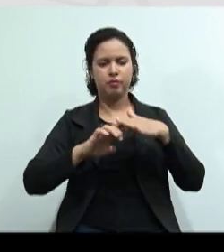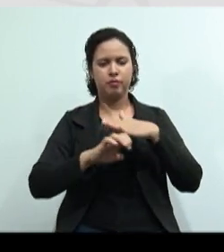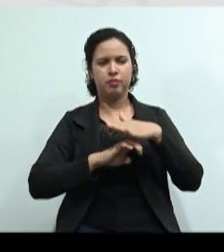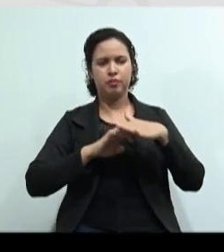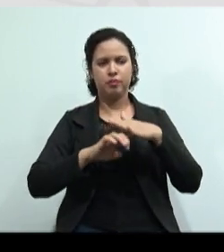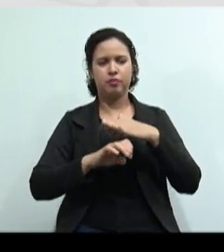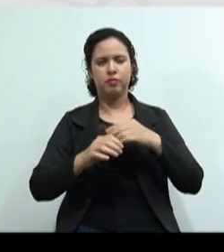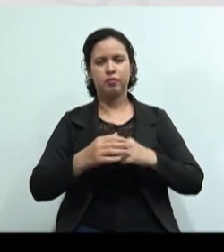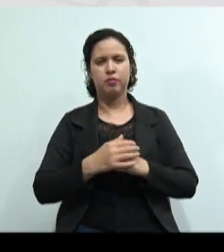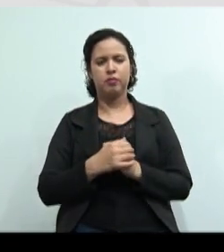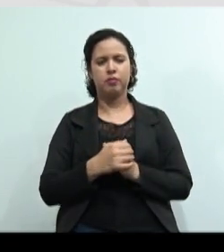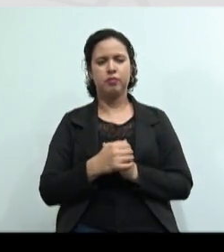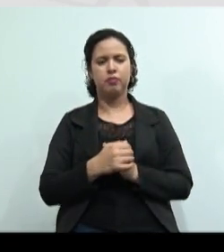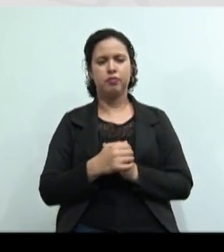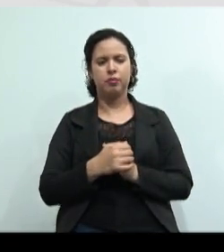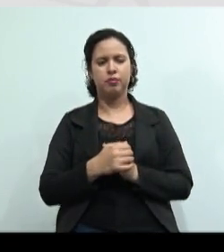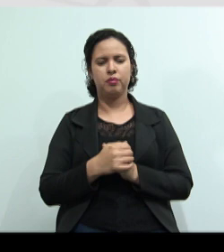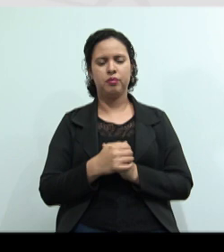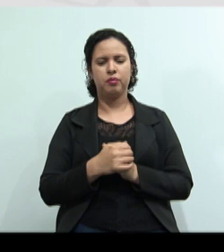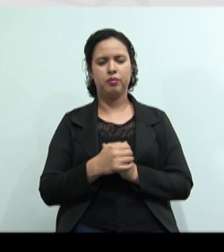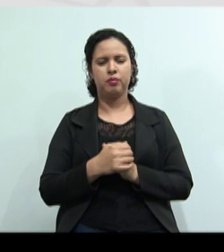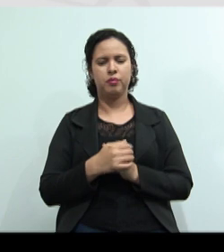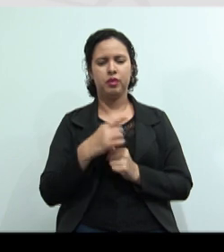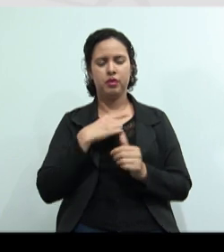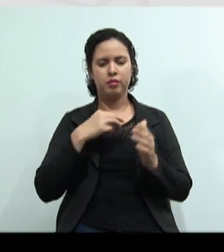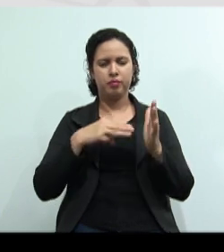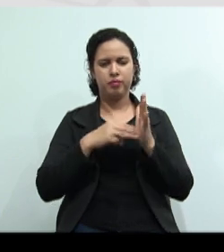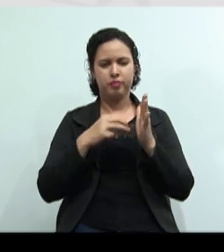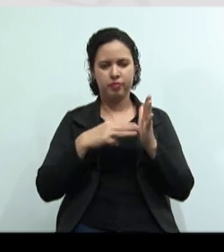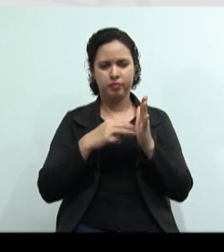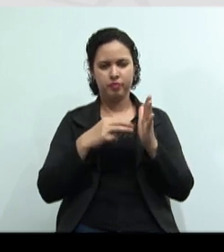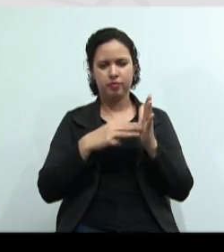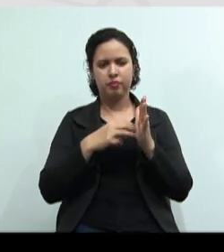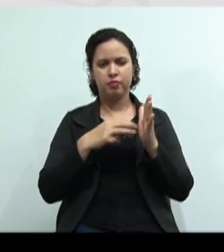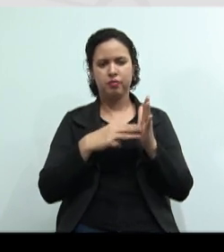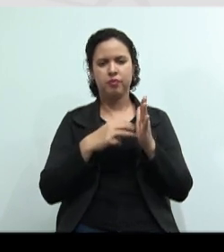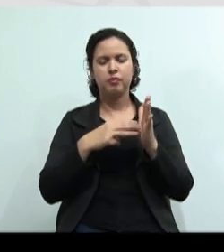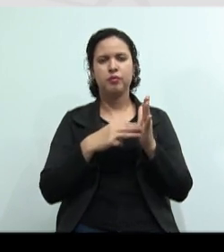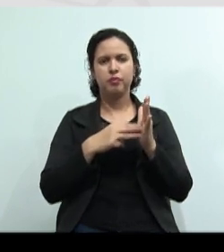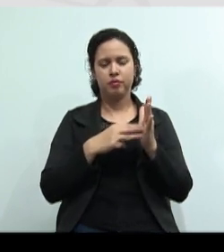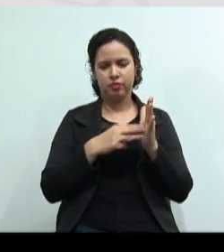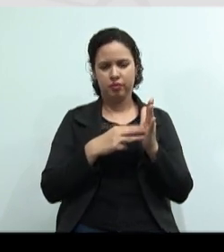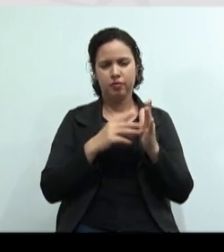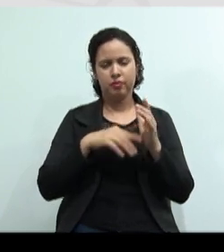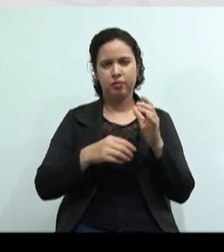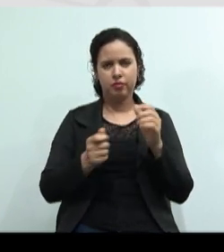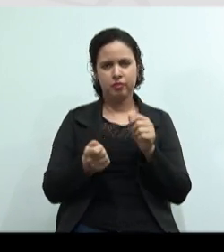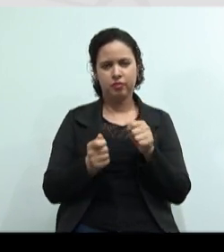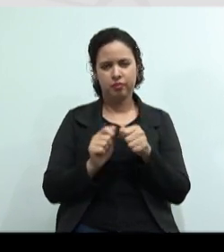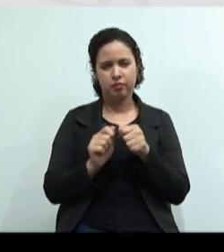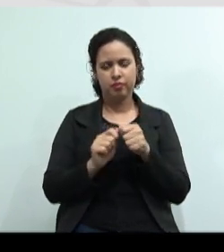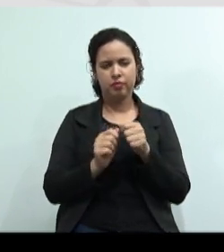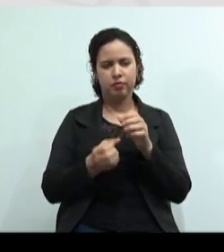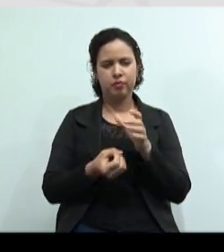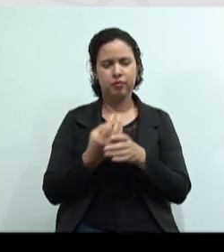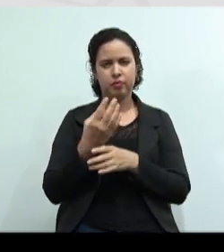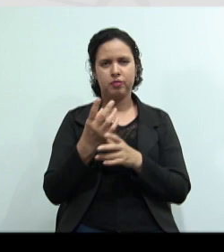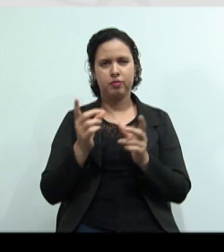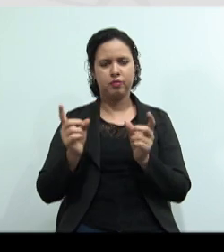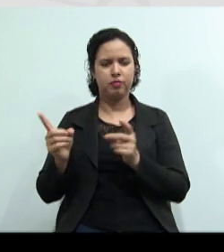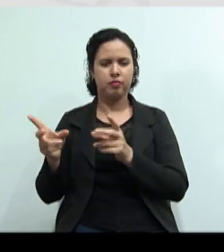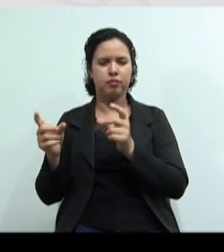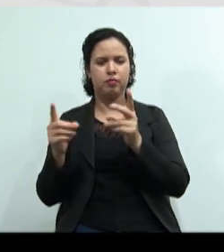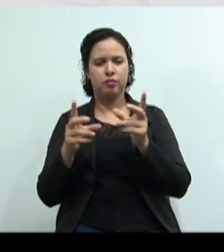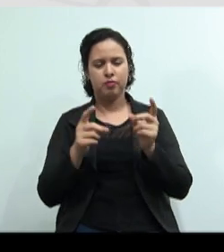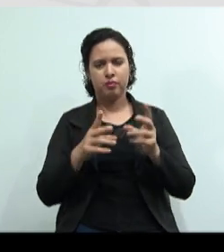Ok. Temos também a metodologia, no caso, para a formação do preço de venda. E quais seriam essas metodologias? Tem-se